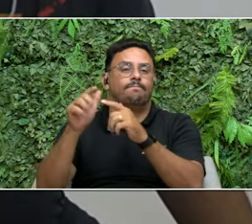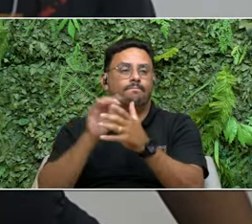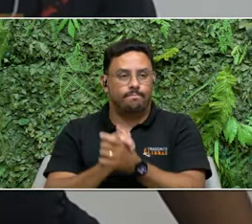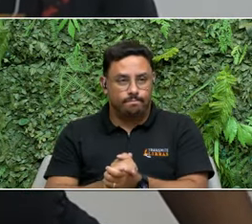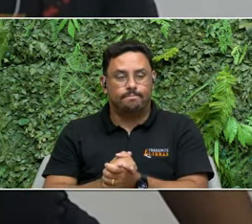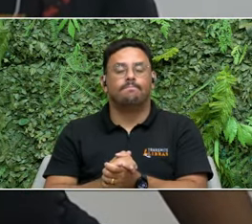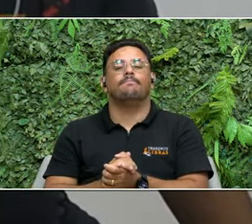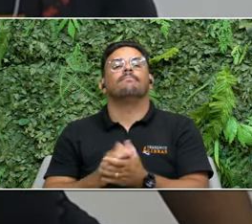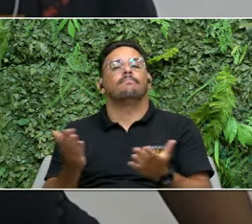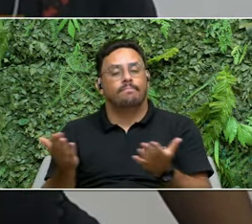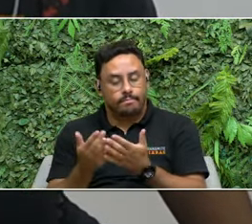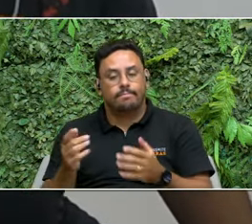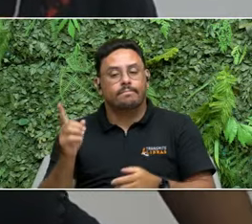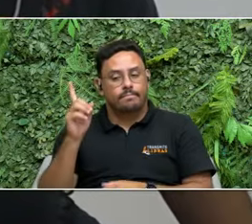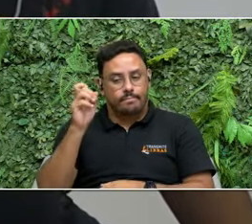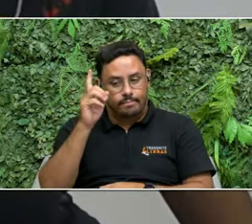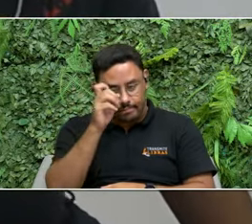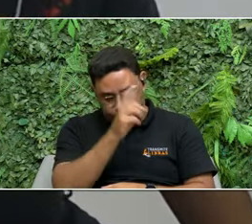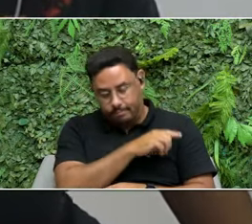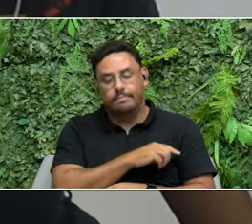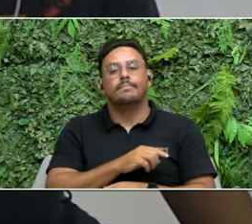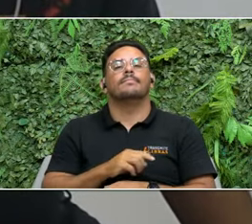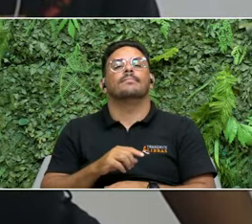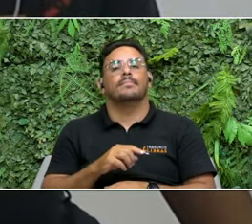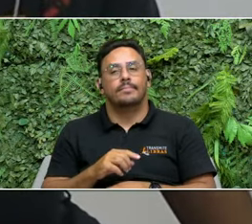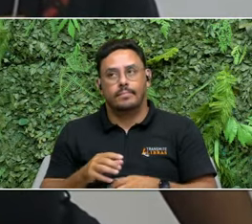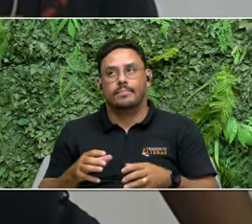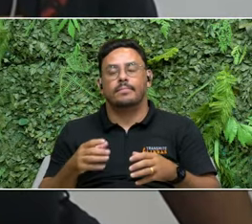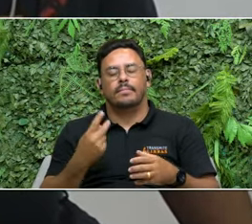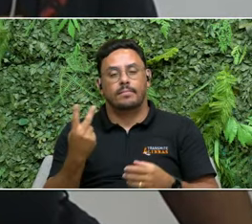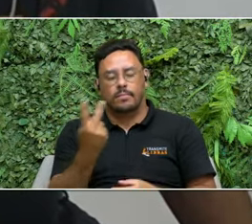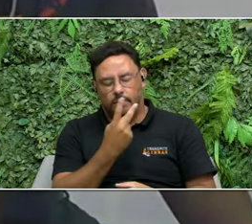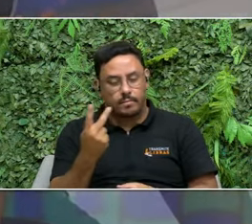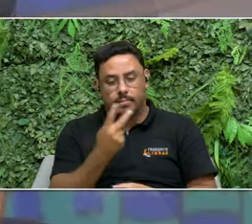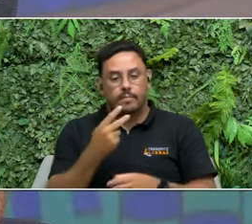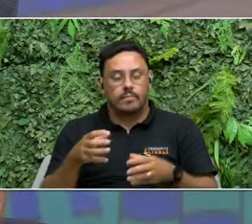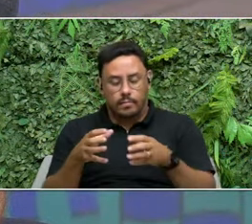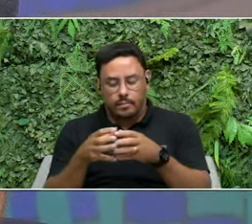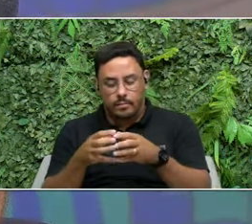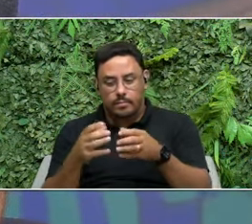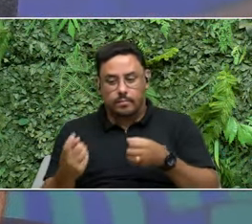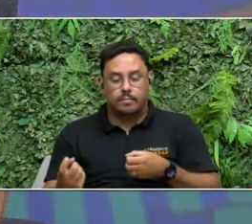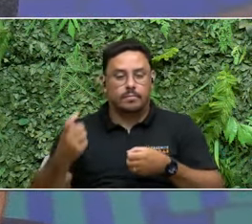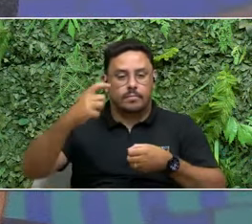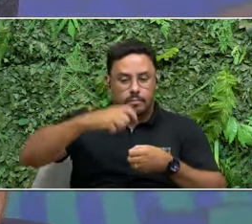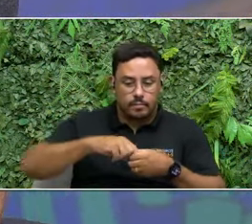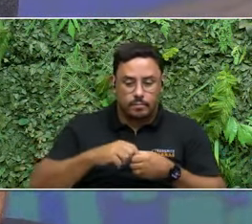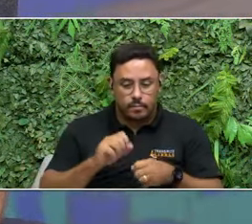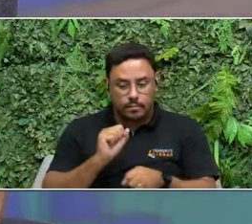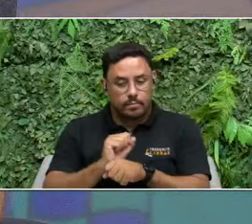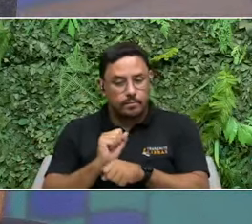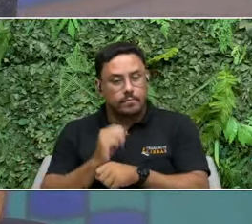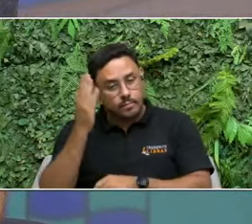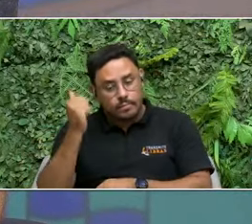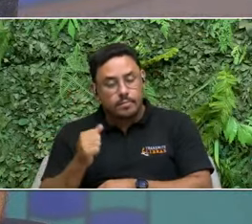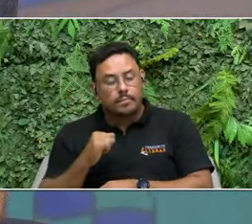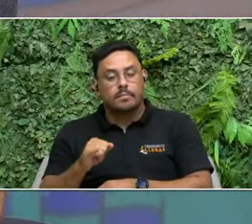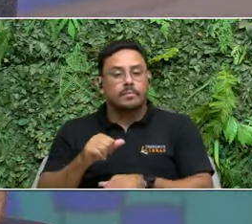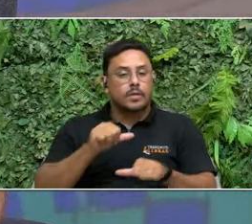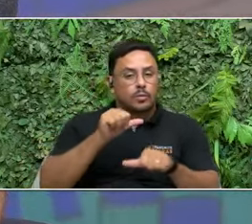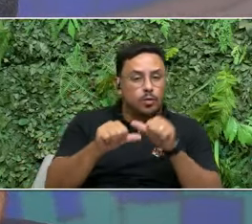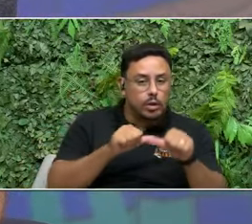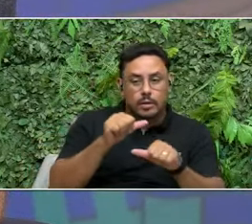hoje situação Tá Difícil pro lado azul viu Bob muito bem os dois times já estão ali posicionados no túnel daqui a pouco saberemos se haverá alguma